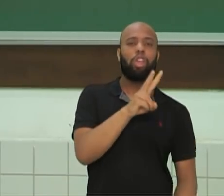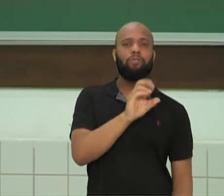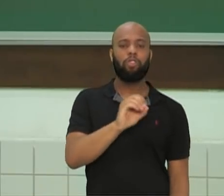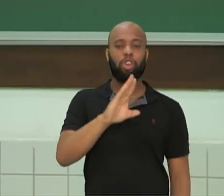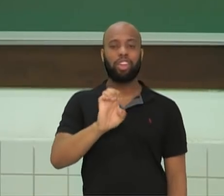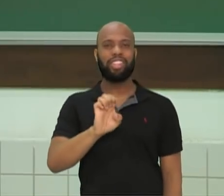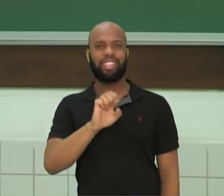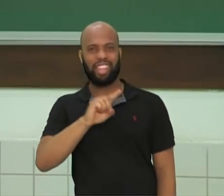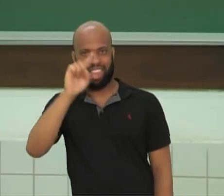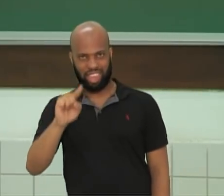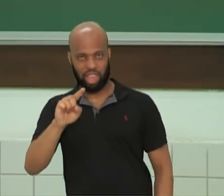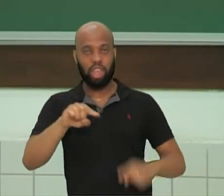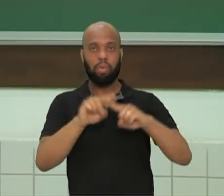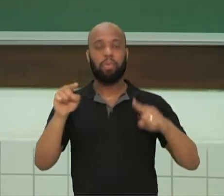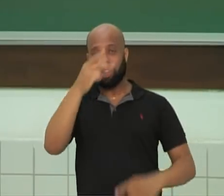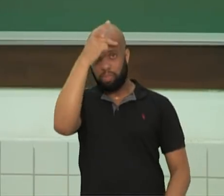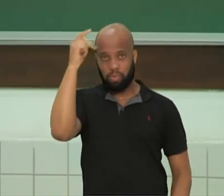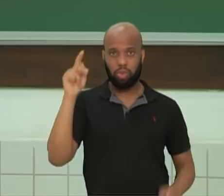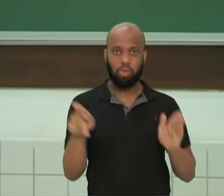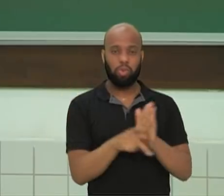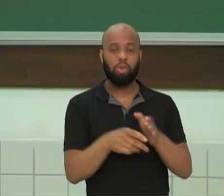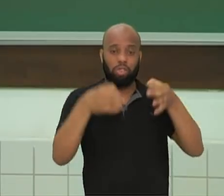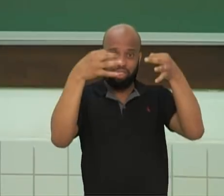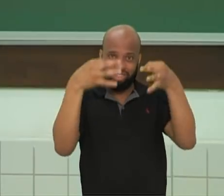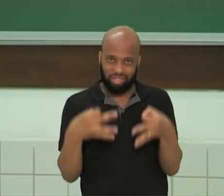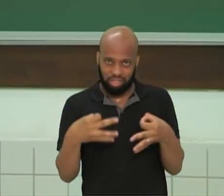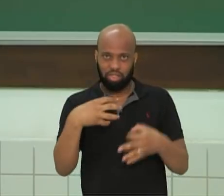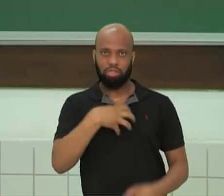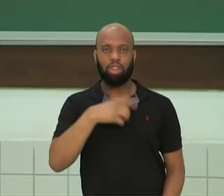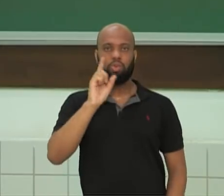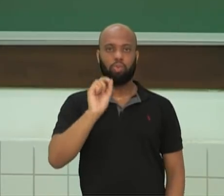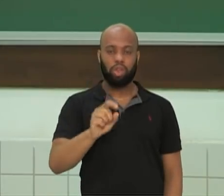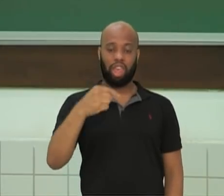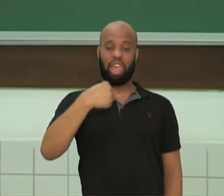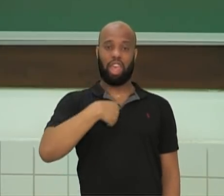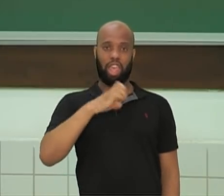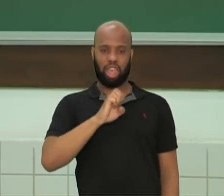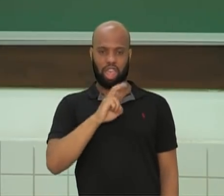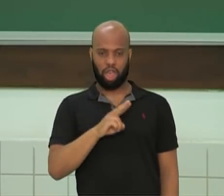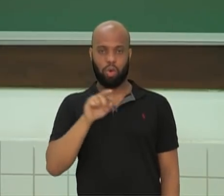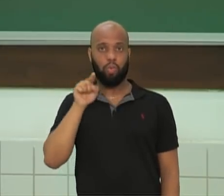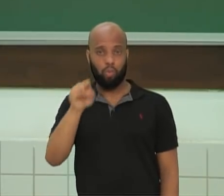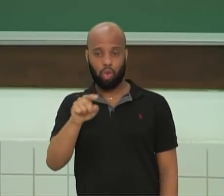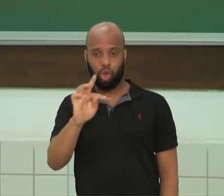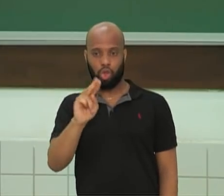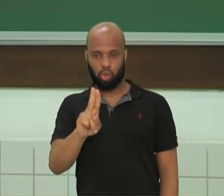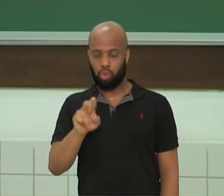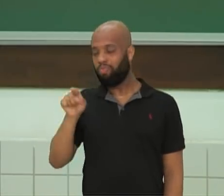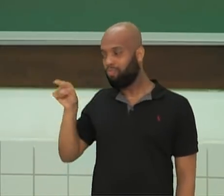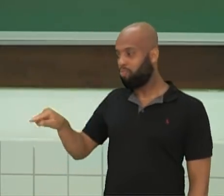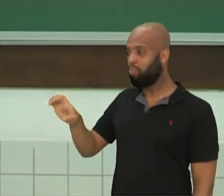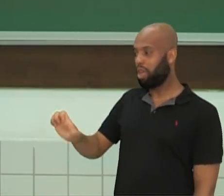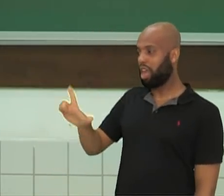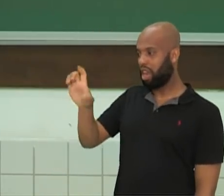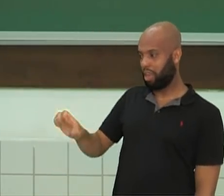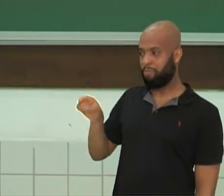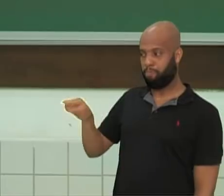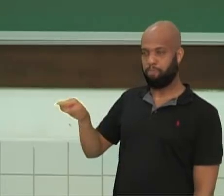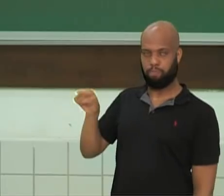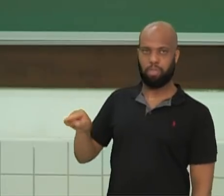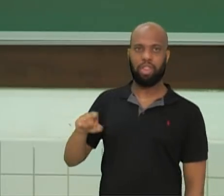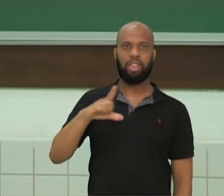as pessoas realmente da conjugação verbal são eu, tu, ele, aí